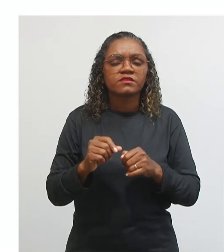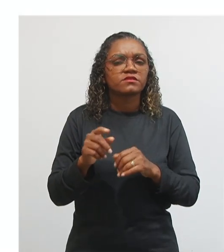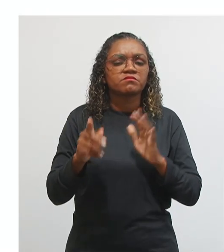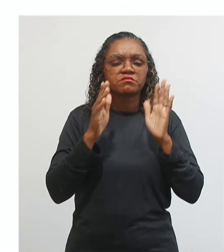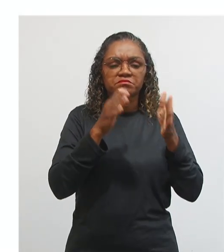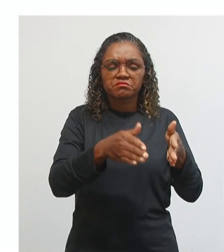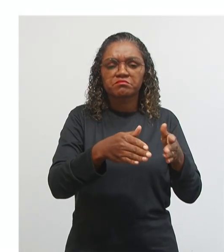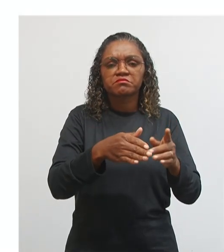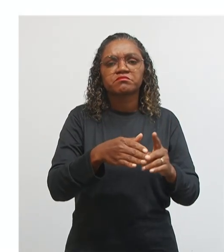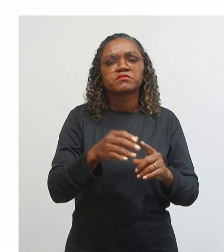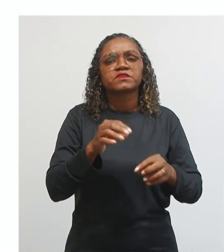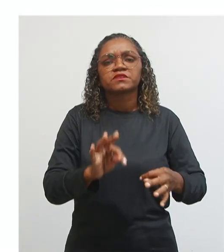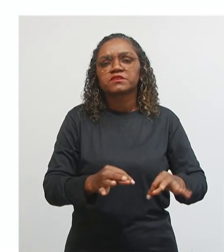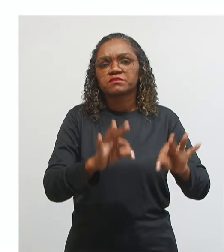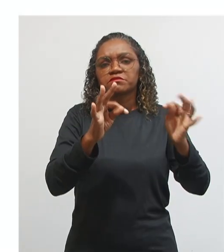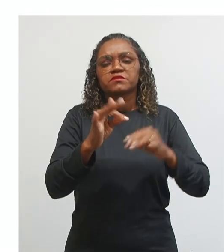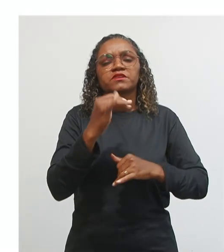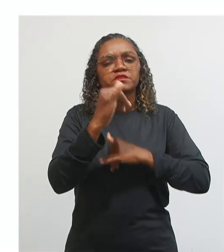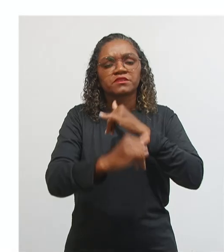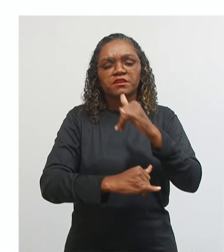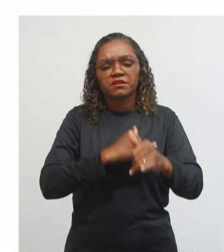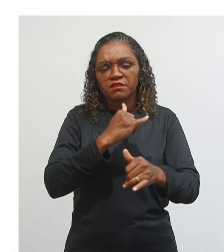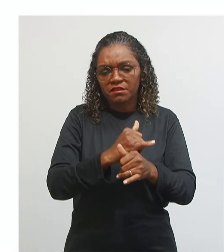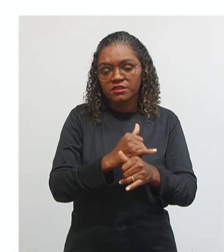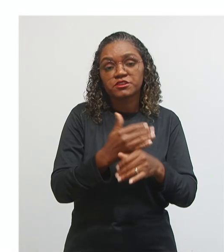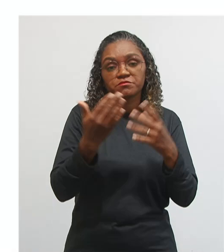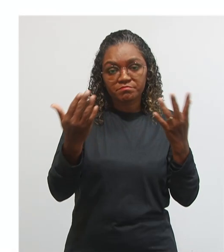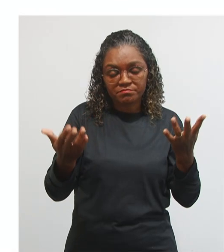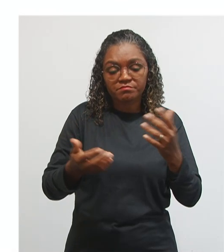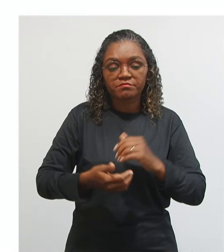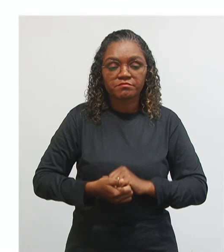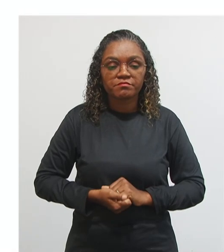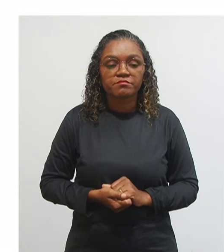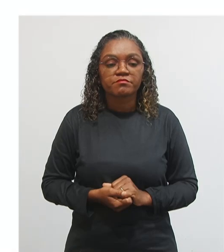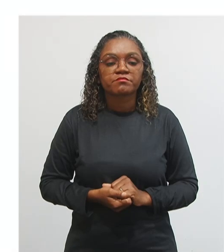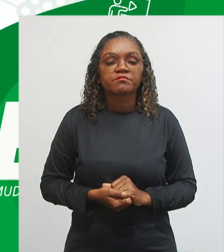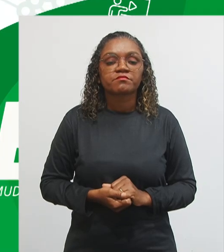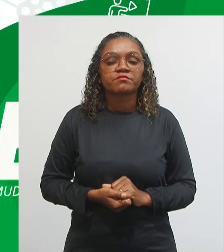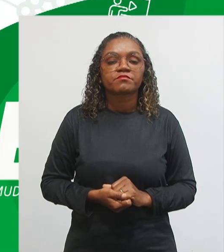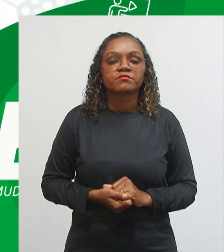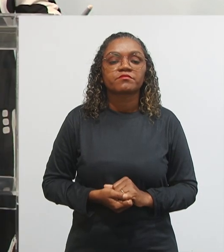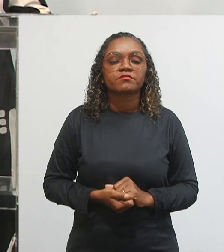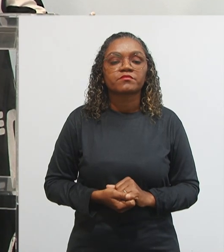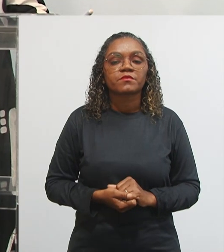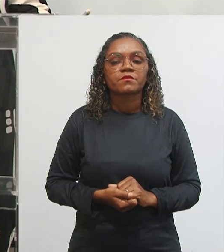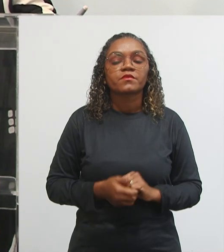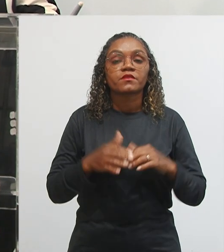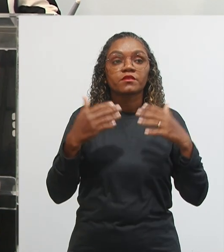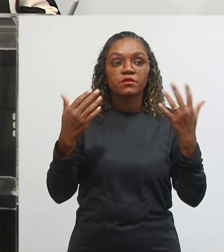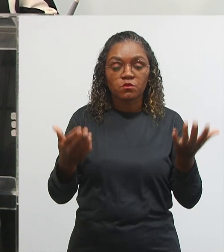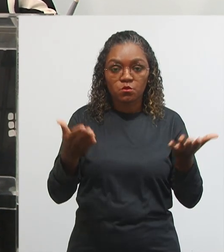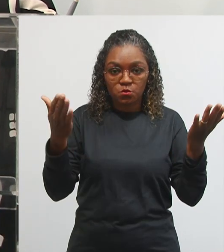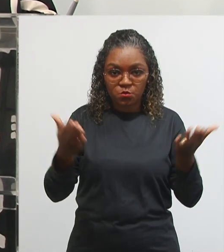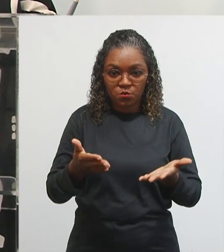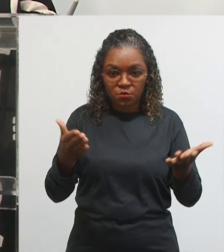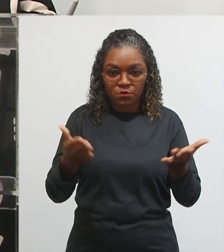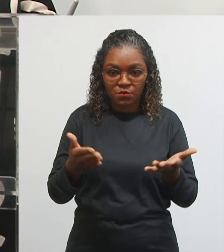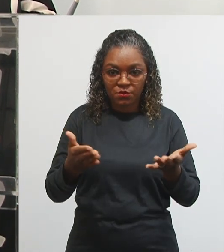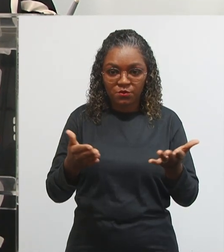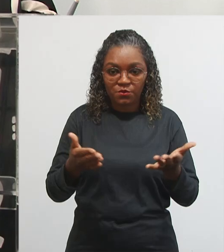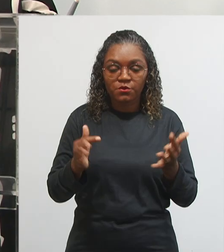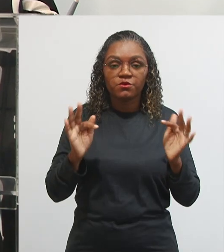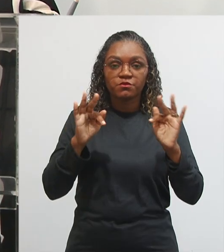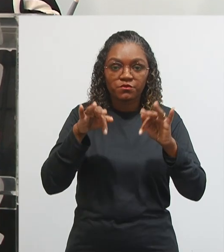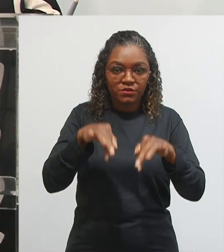da internet. Como exemplo, eu tinha dado até o agendamento de passaporte. Então, pessoal, essa foi a nossa